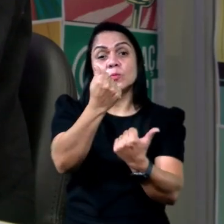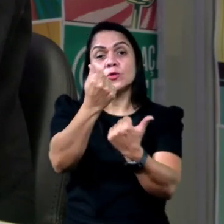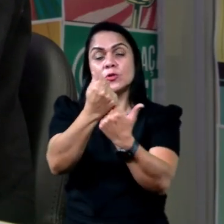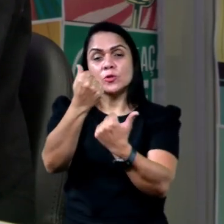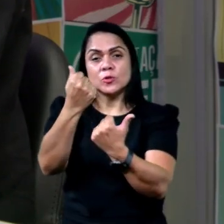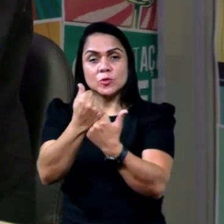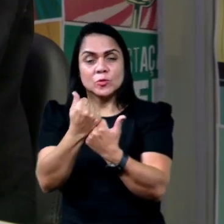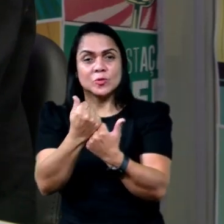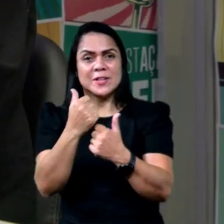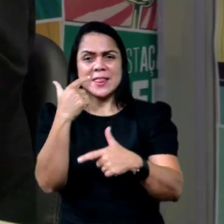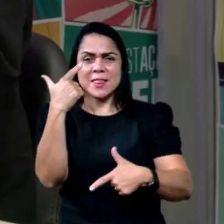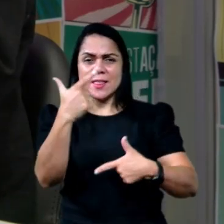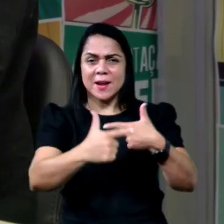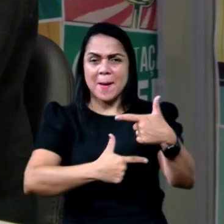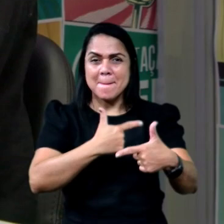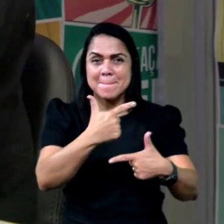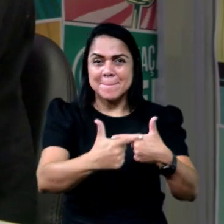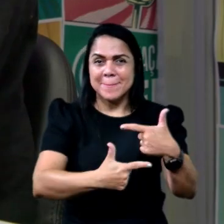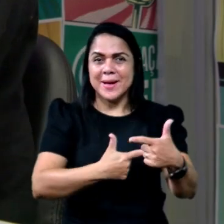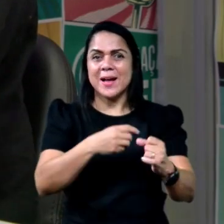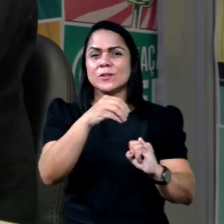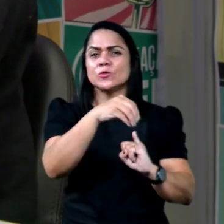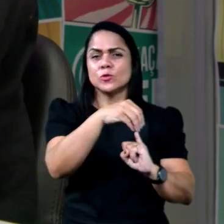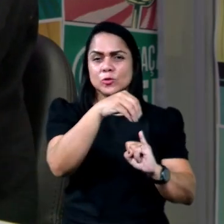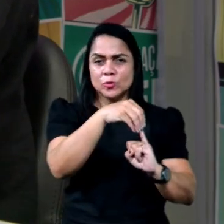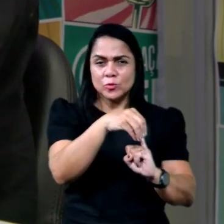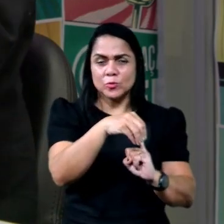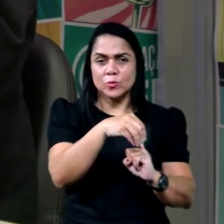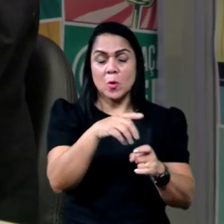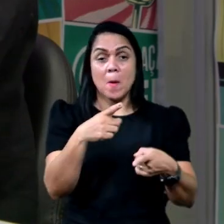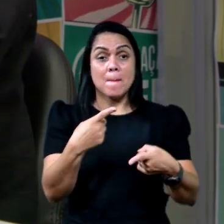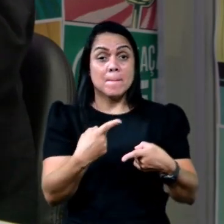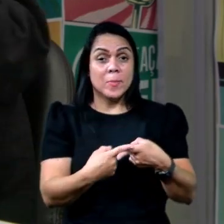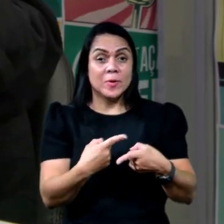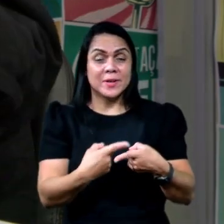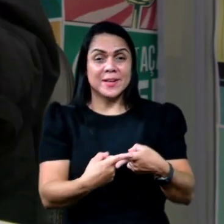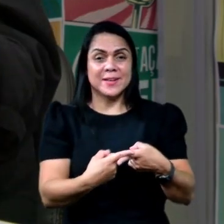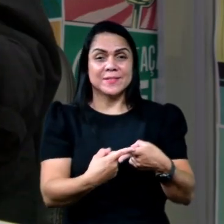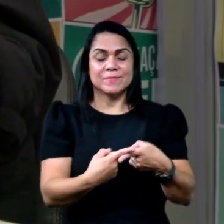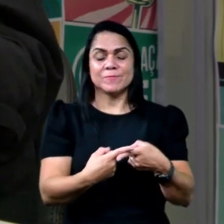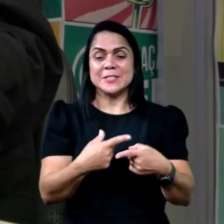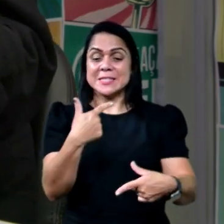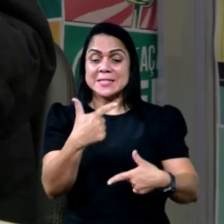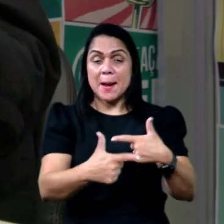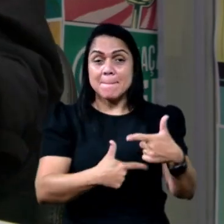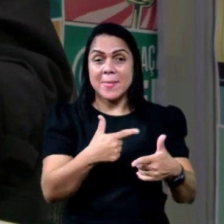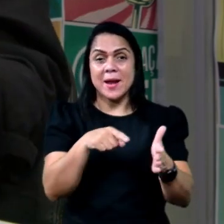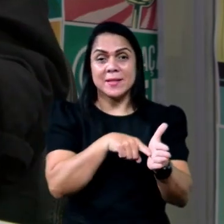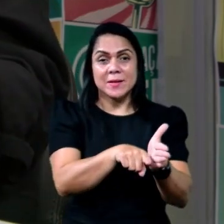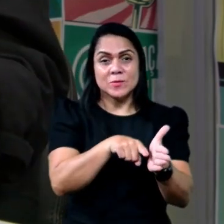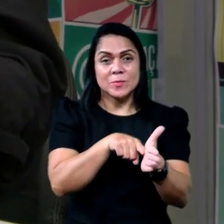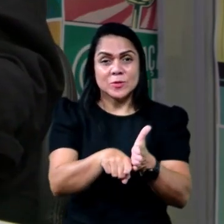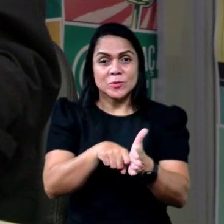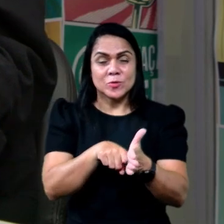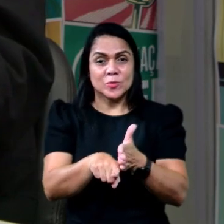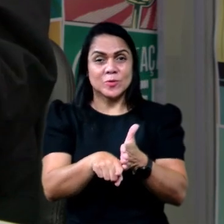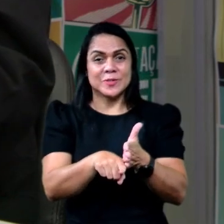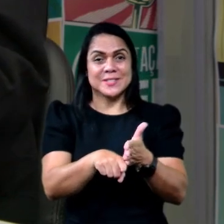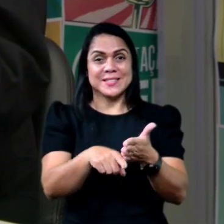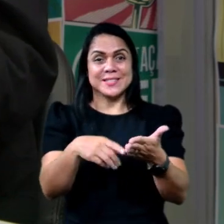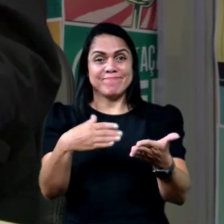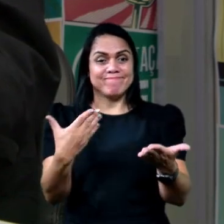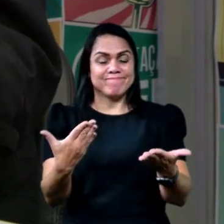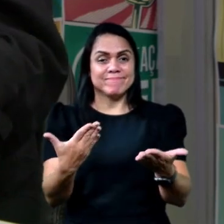rede, que você fica vinculado a projetos e pesquisas, independente da presença delas quando acaba o contrato. Então,